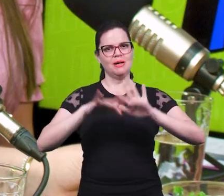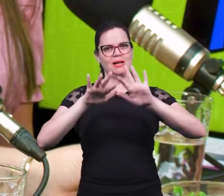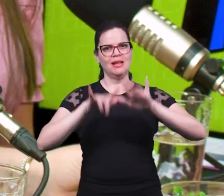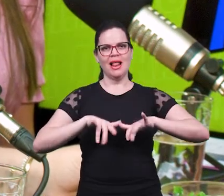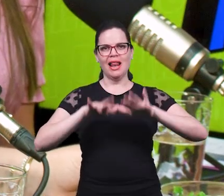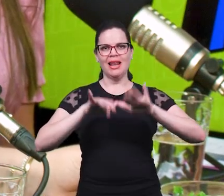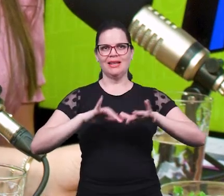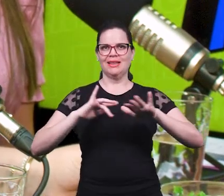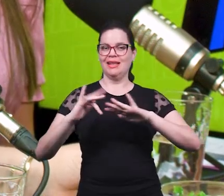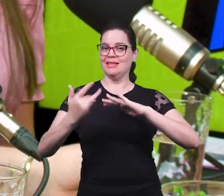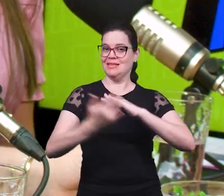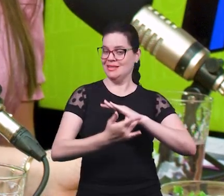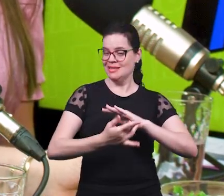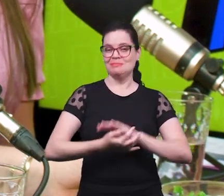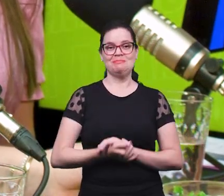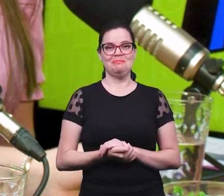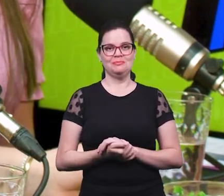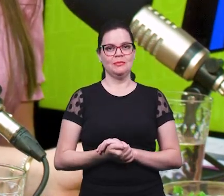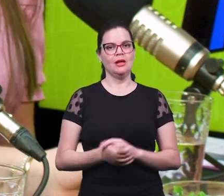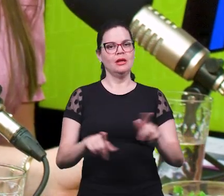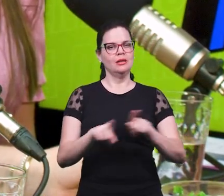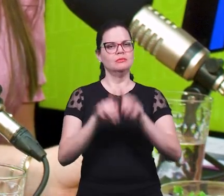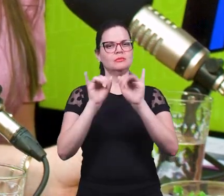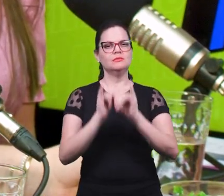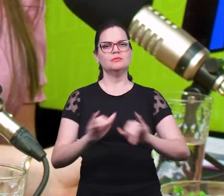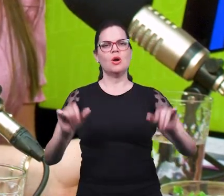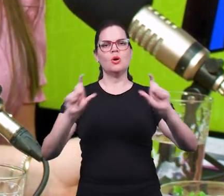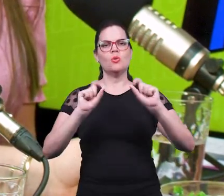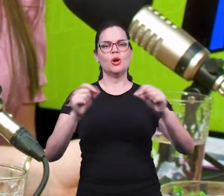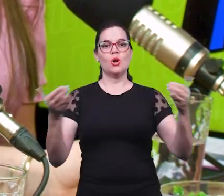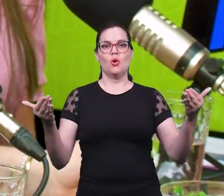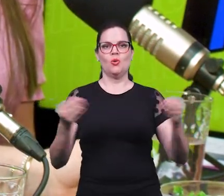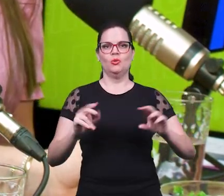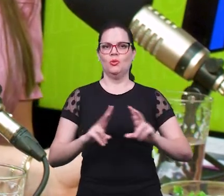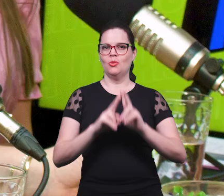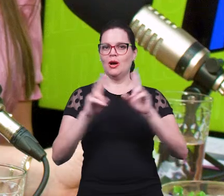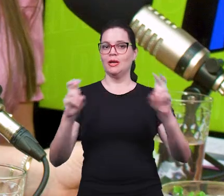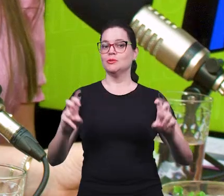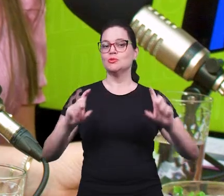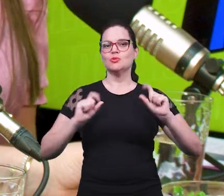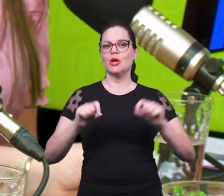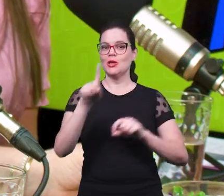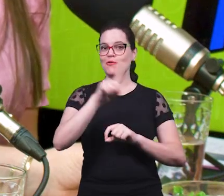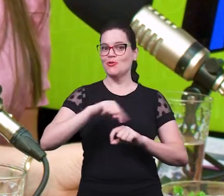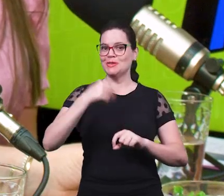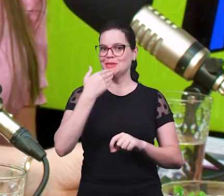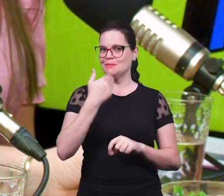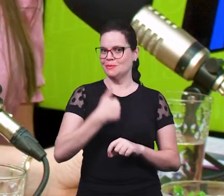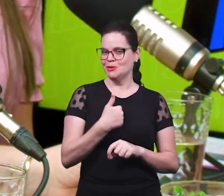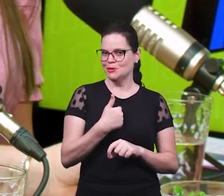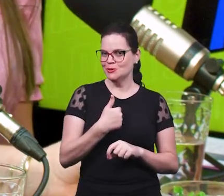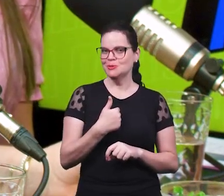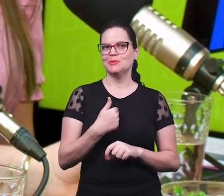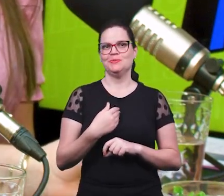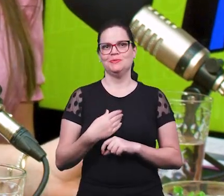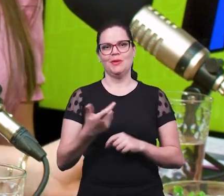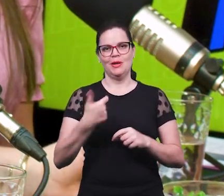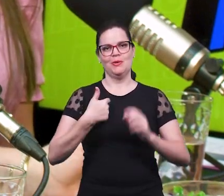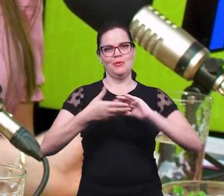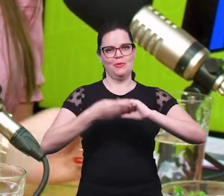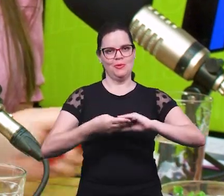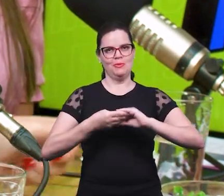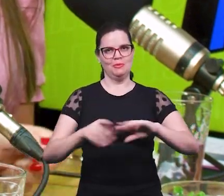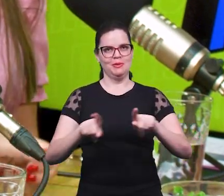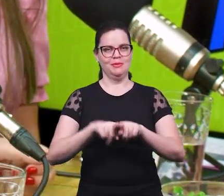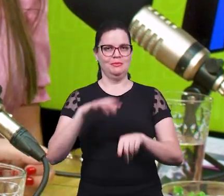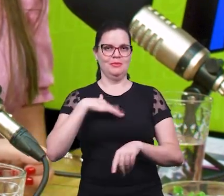nossas mídias sociais e dizer que hoje nós vamos abordar um tema que foi solicitado. Eu quero cumprimentar